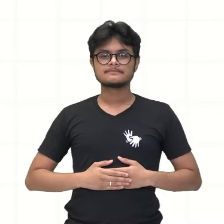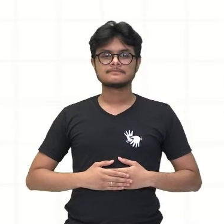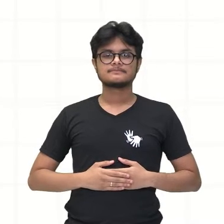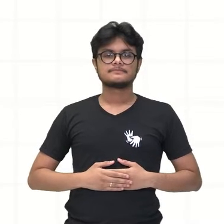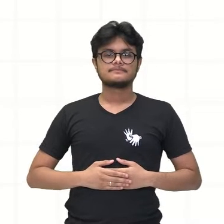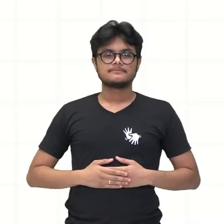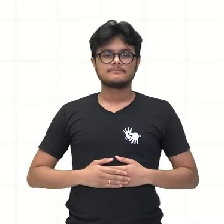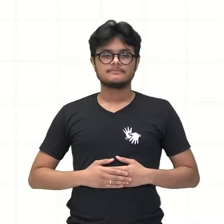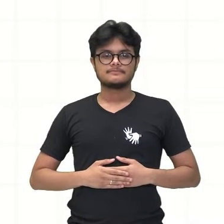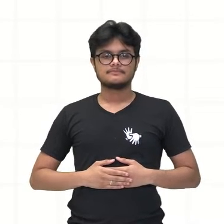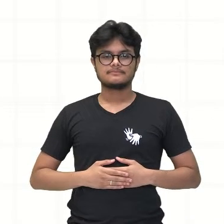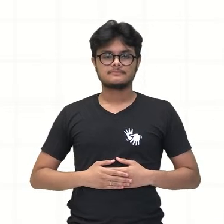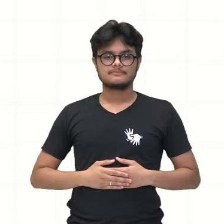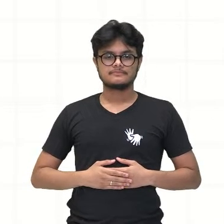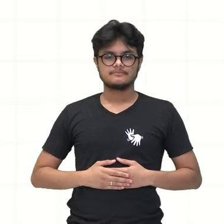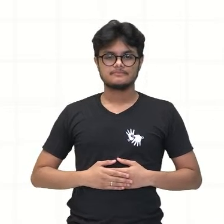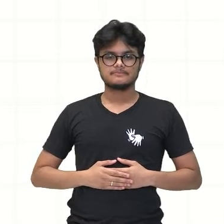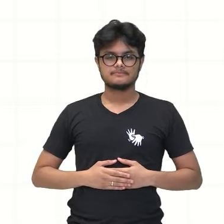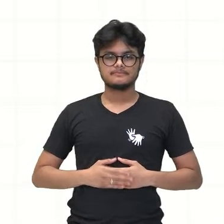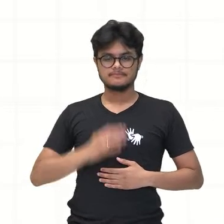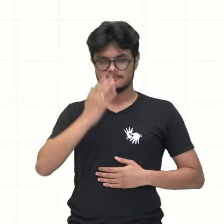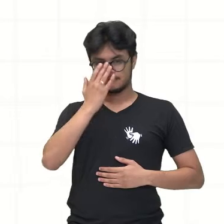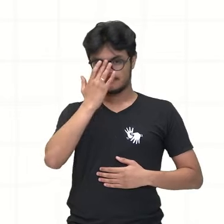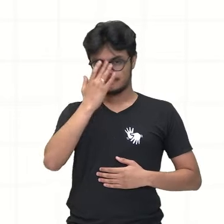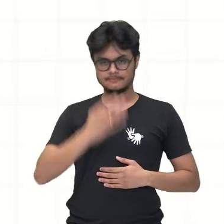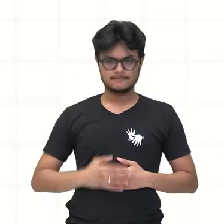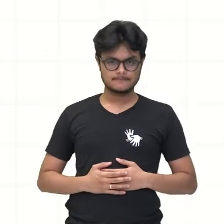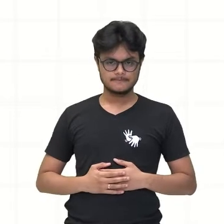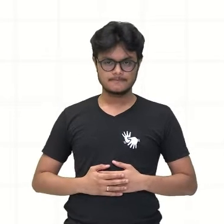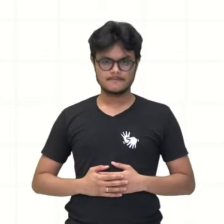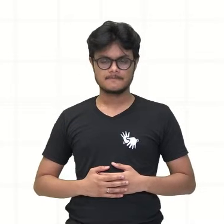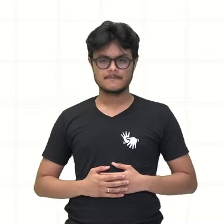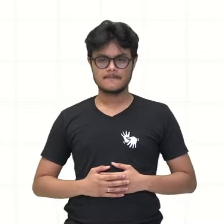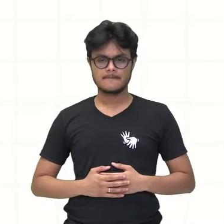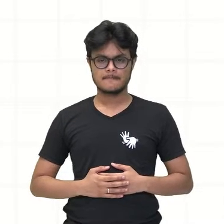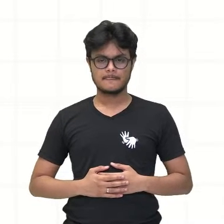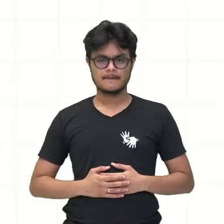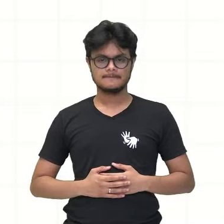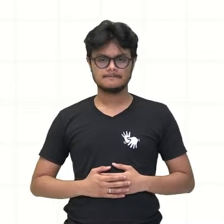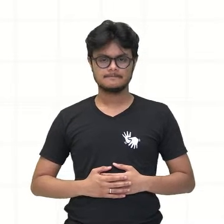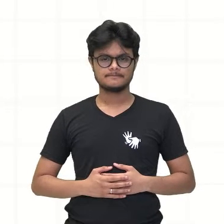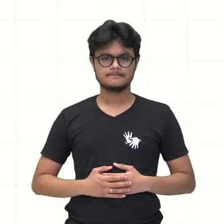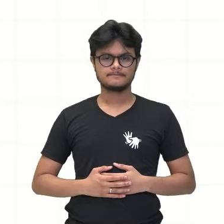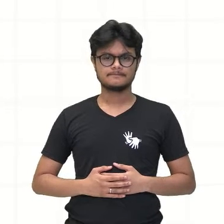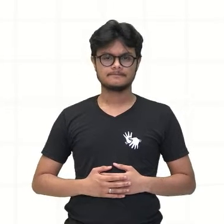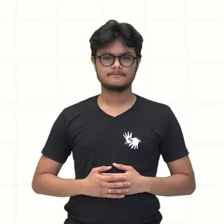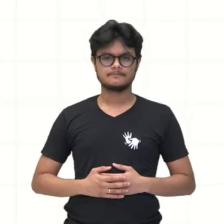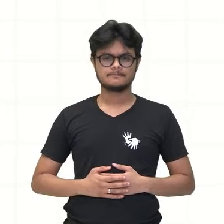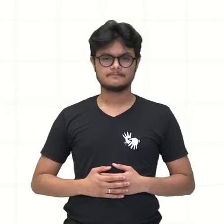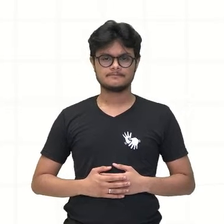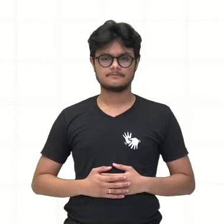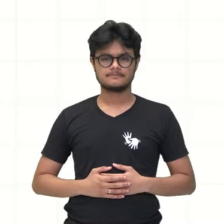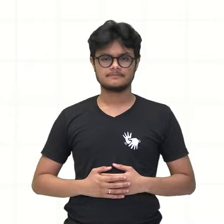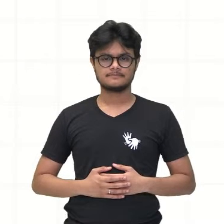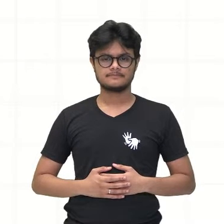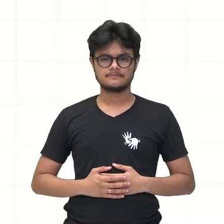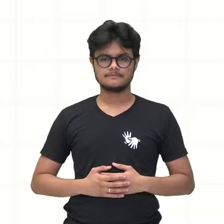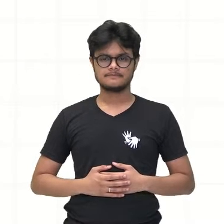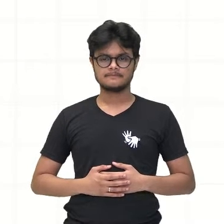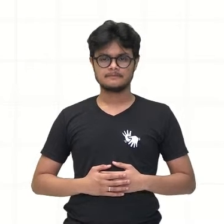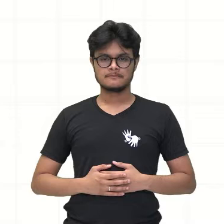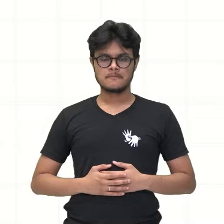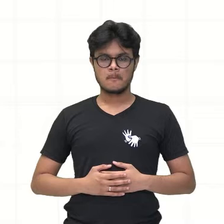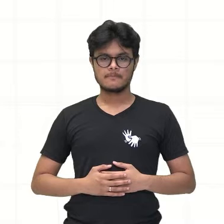182 mais 148, mais 62, mais 30, mais 28, mais 12 e